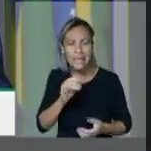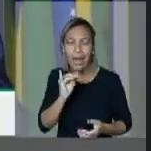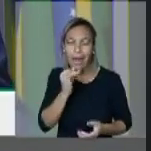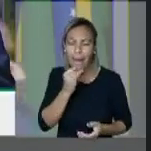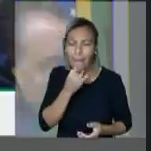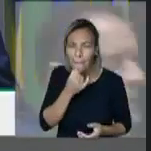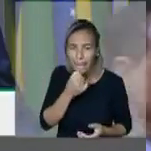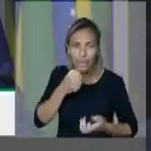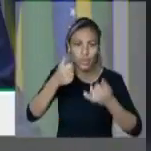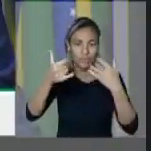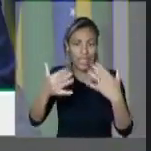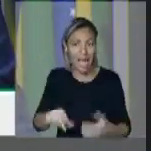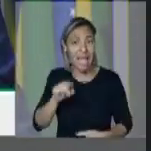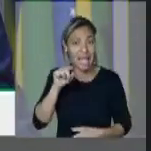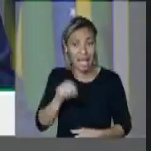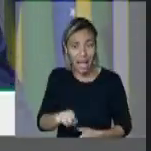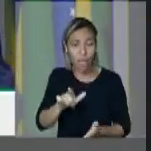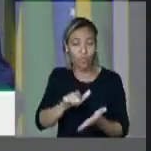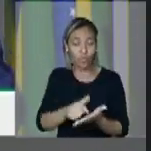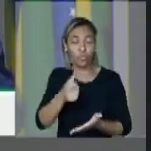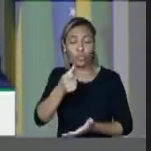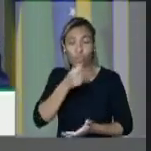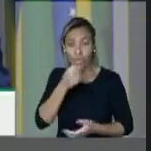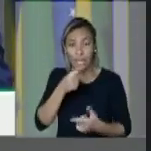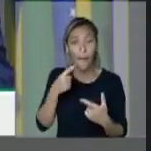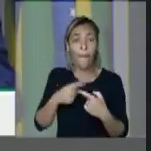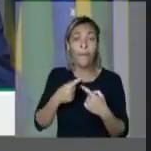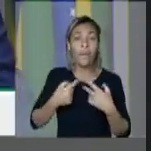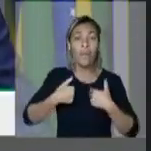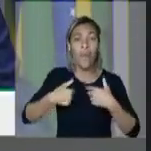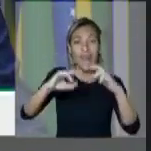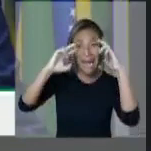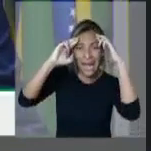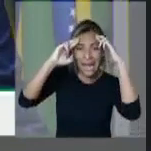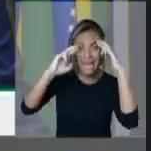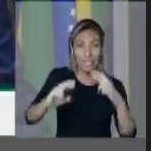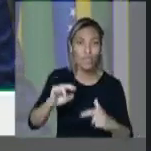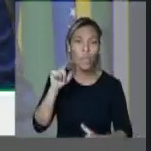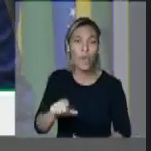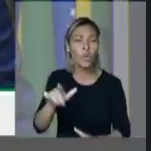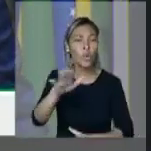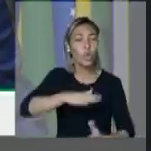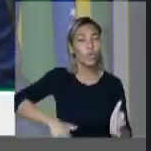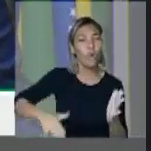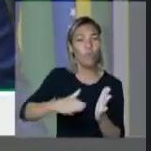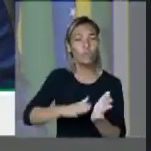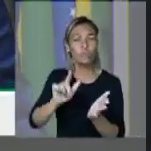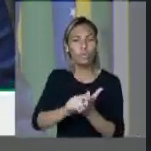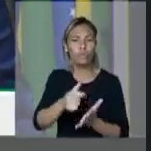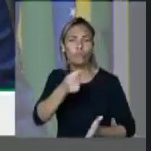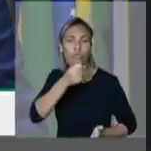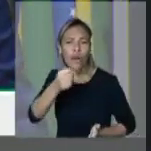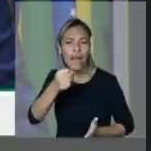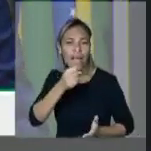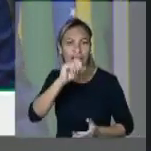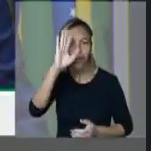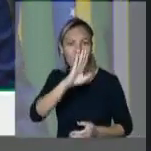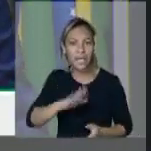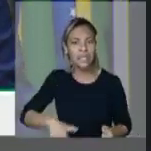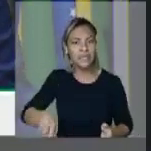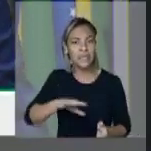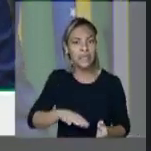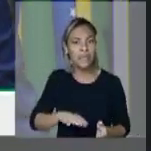dizer que ele é um jornalista, porque eu respeito os jornalistas do Brasil, o